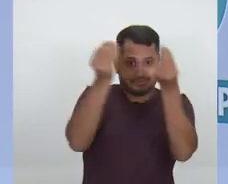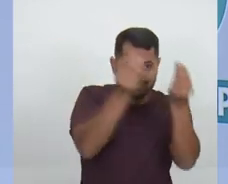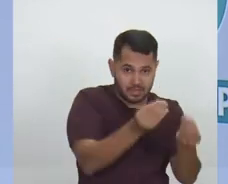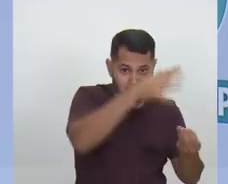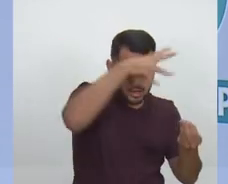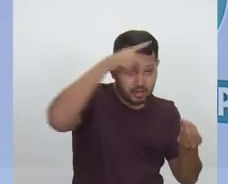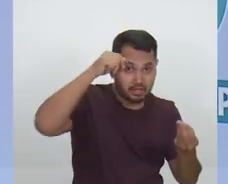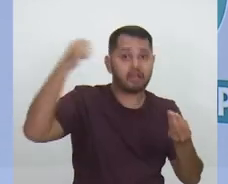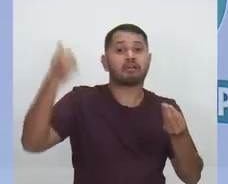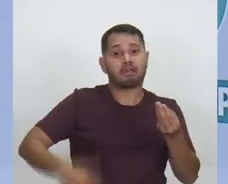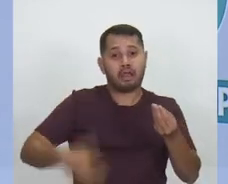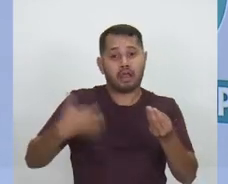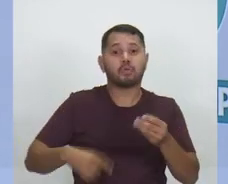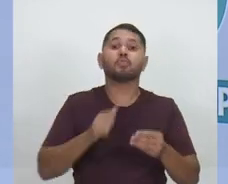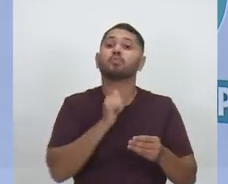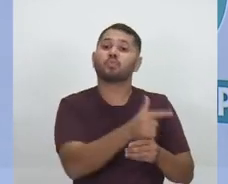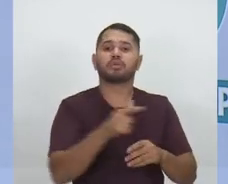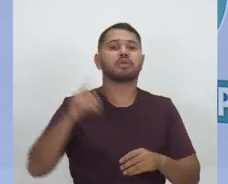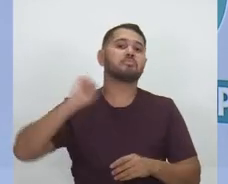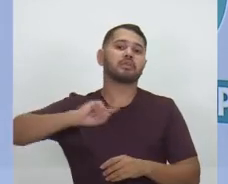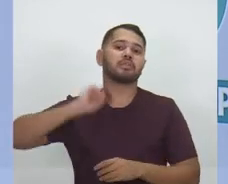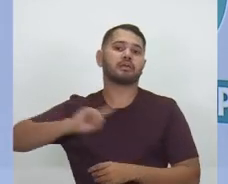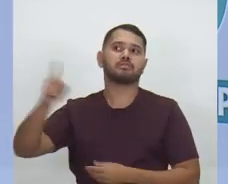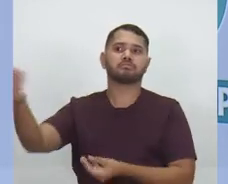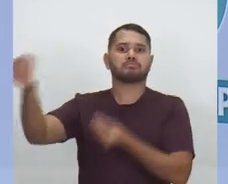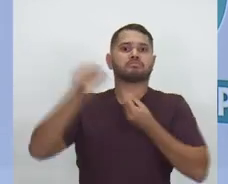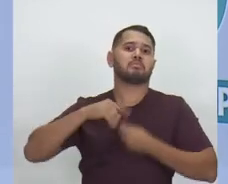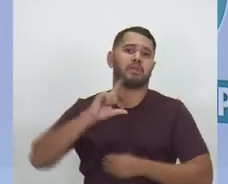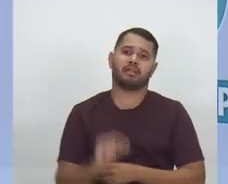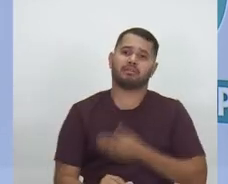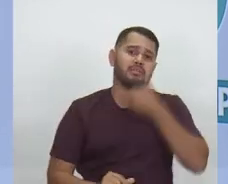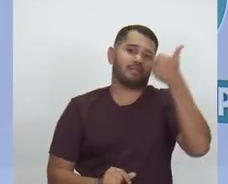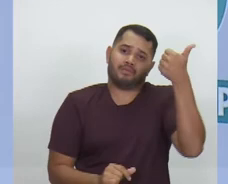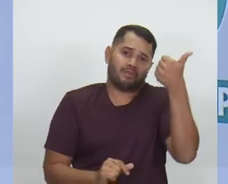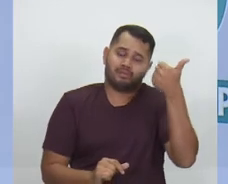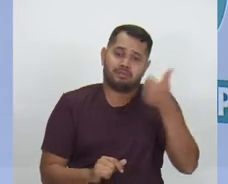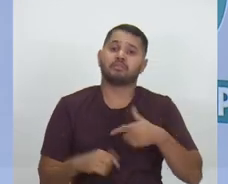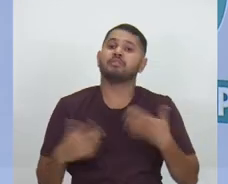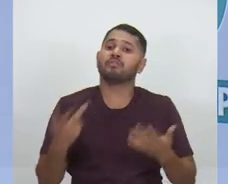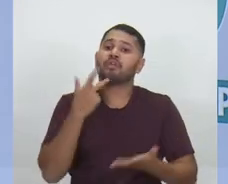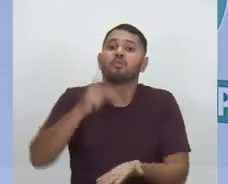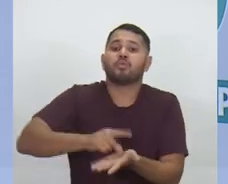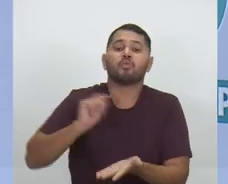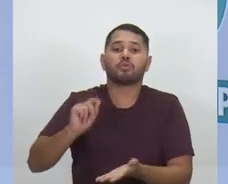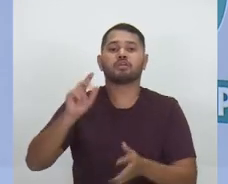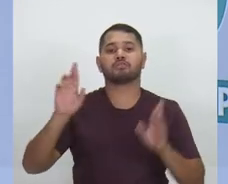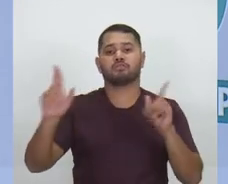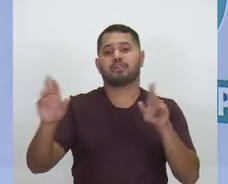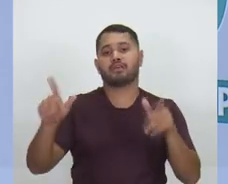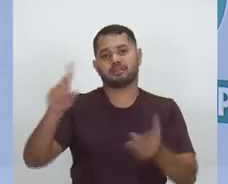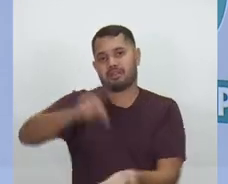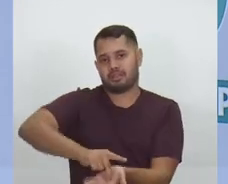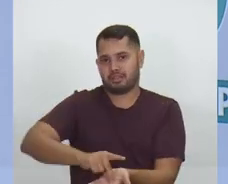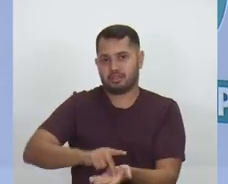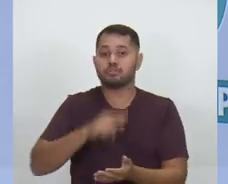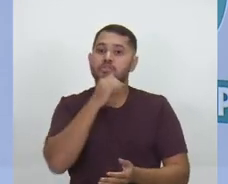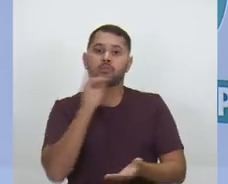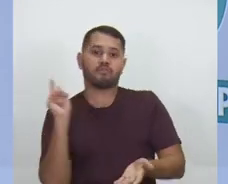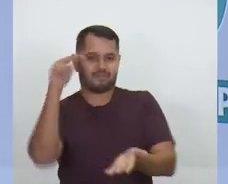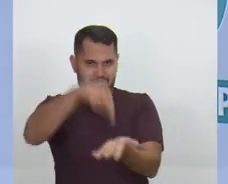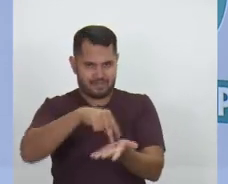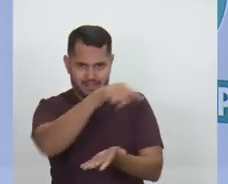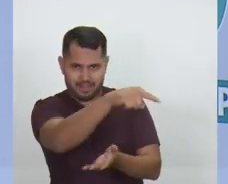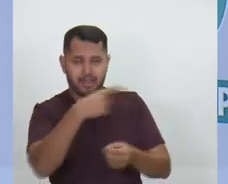é produzido em minas então a gente fala sobre uma situação que a realidade é outra você vai do interior do